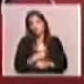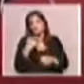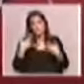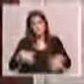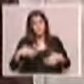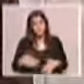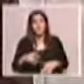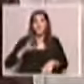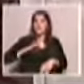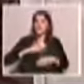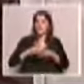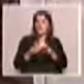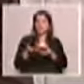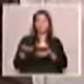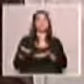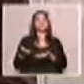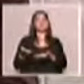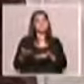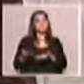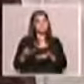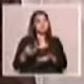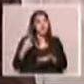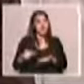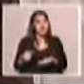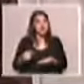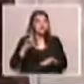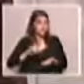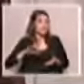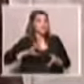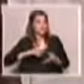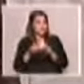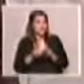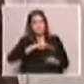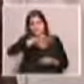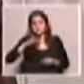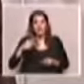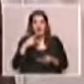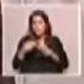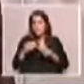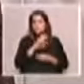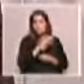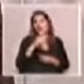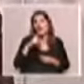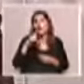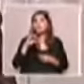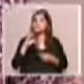uma fonte. E o queijo, e particularmente o queijo Serra da Estrela, é das melhores fontes de cálcio, não é?